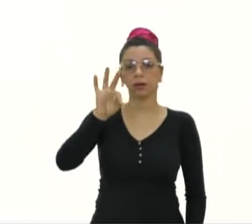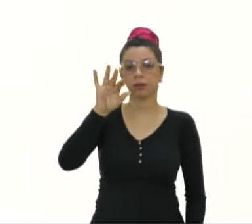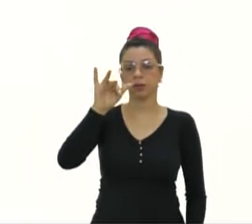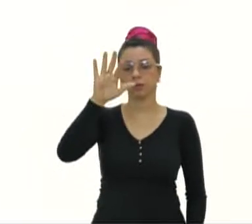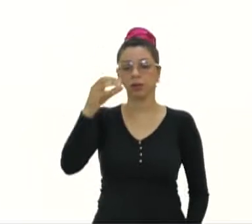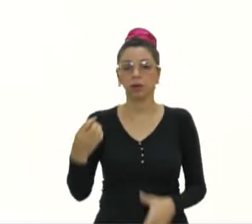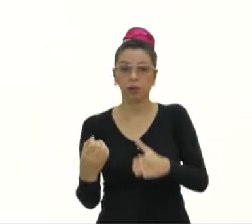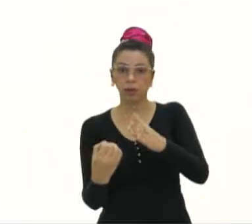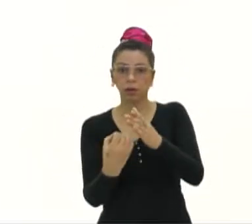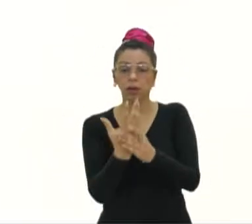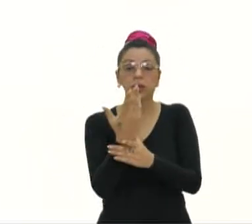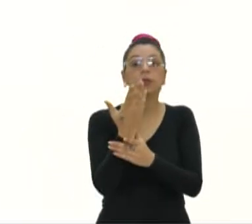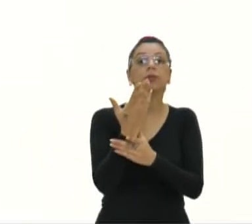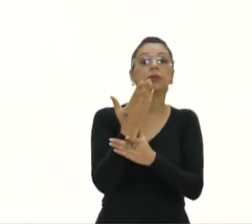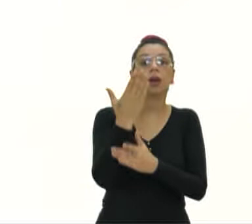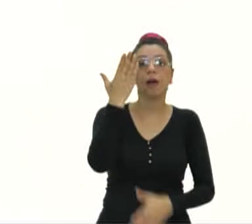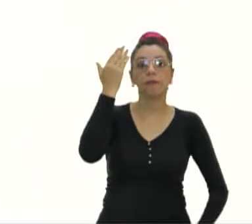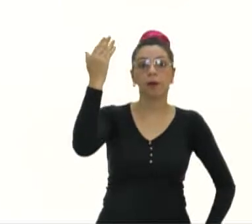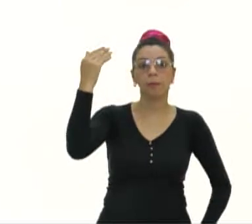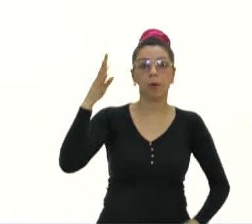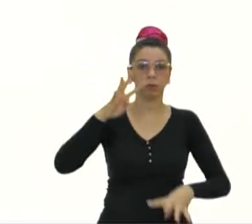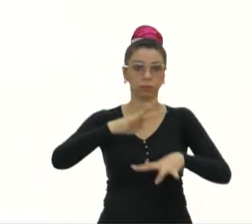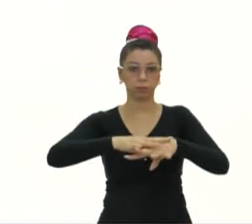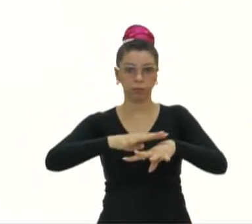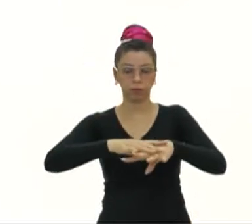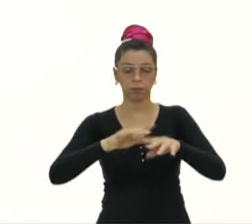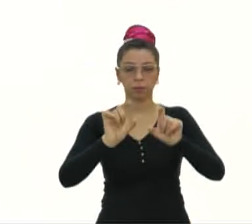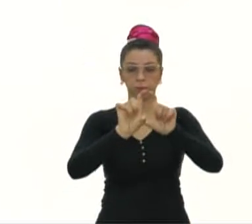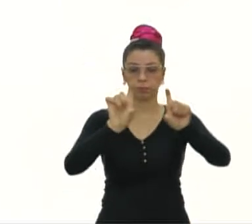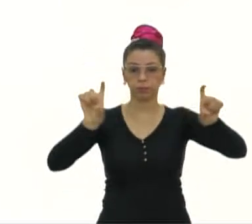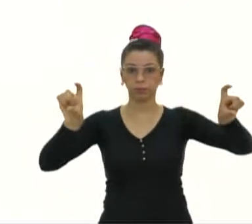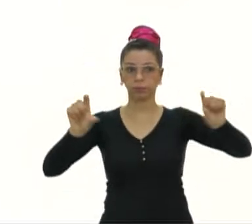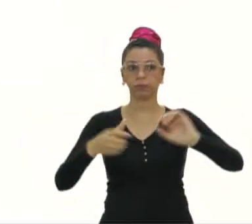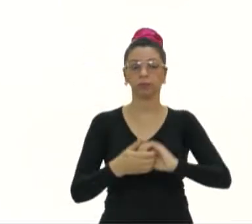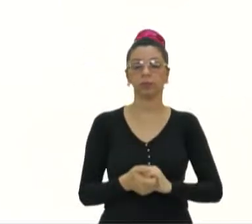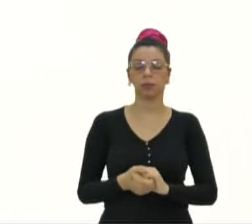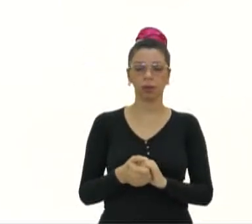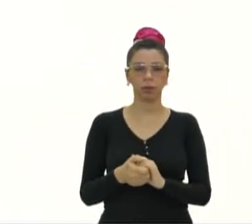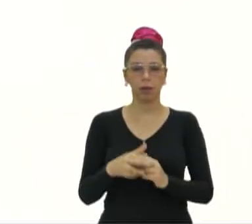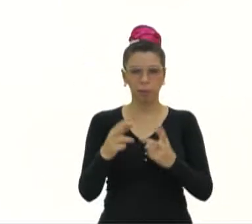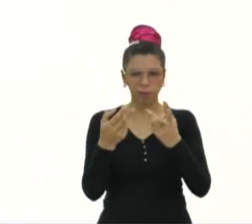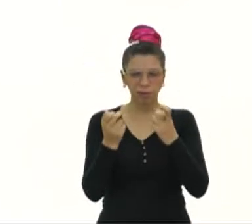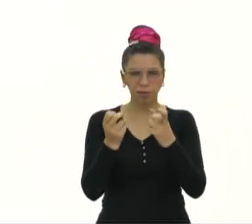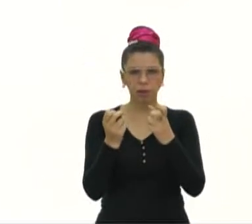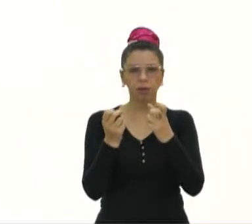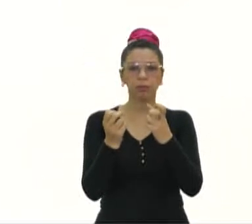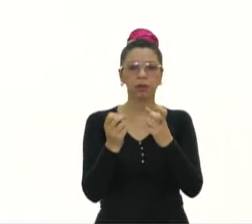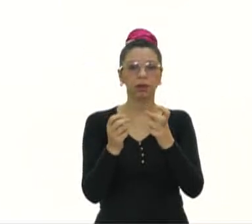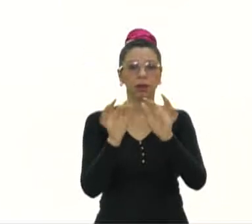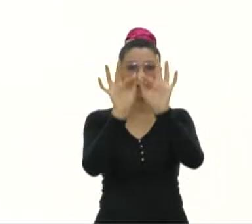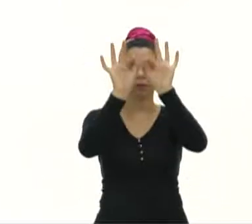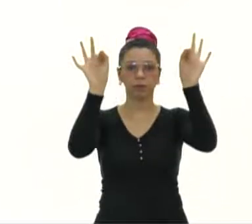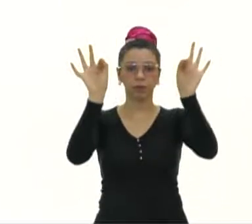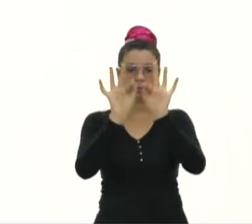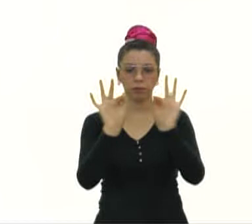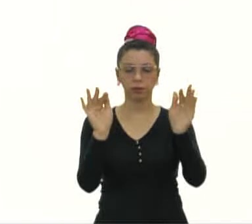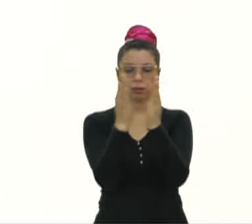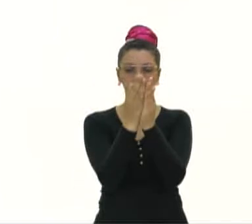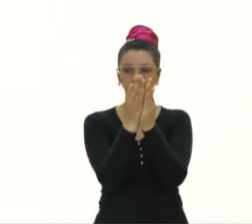dele. Vejam que eu coloquei o when separando as 2 frases. Mas nós também